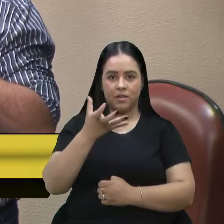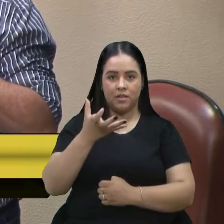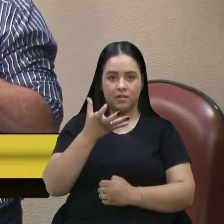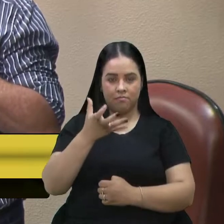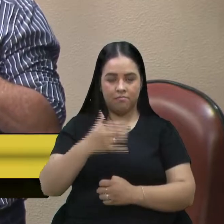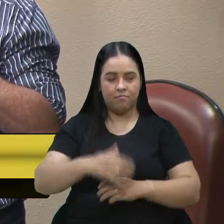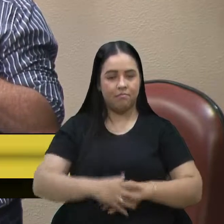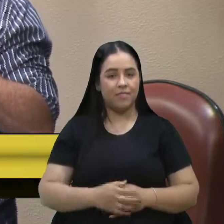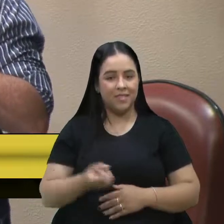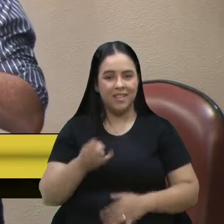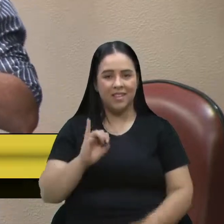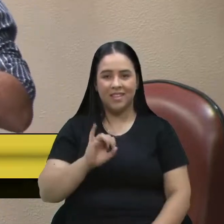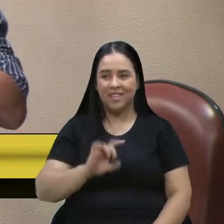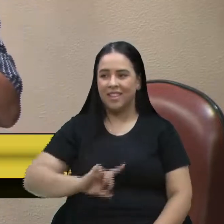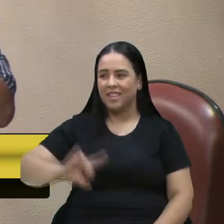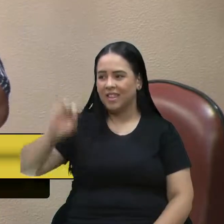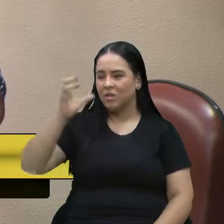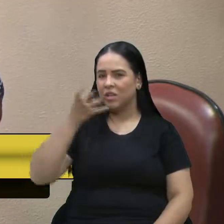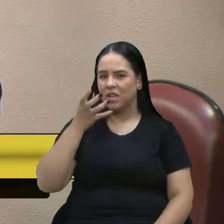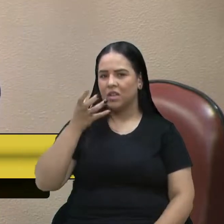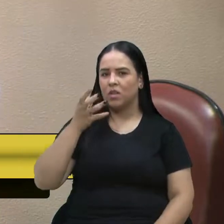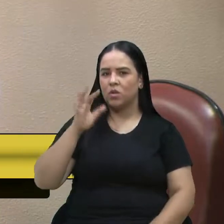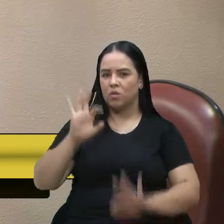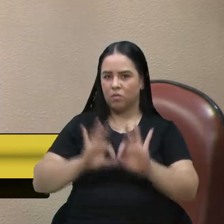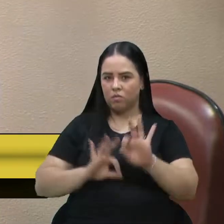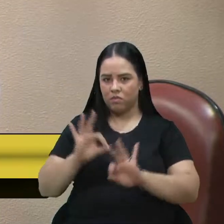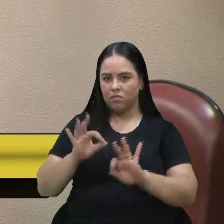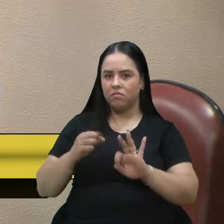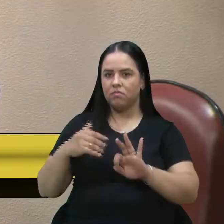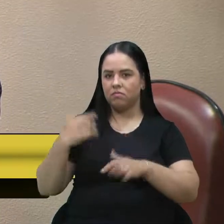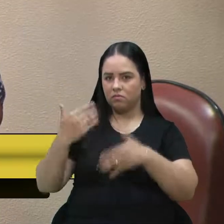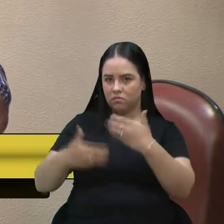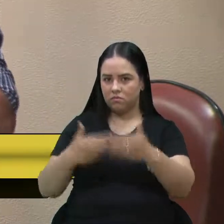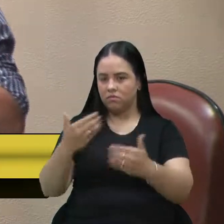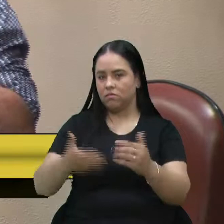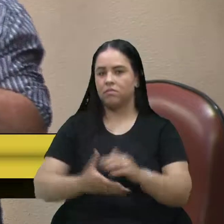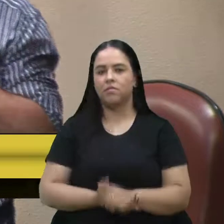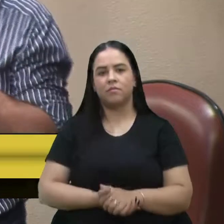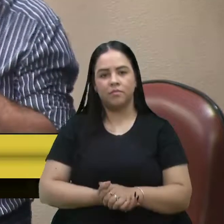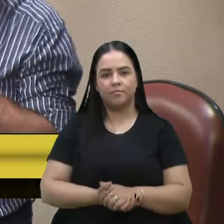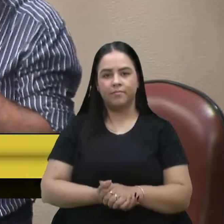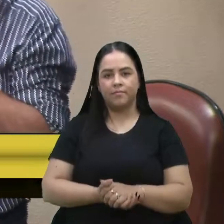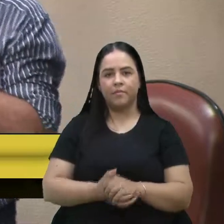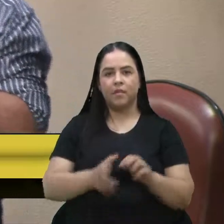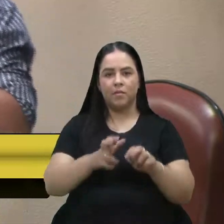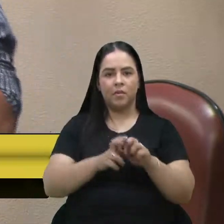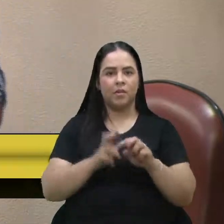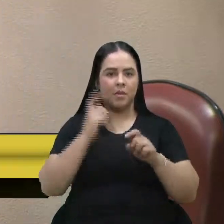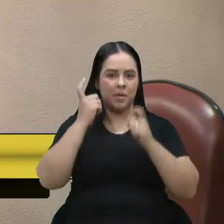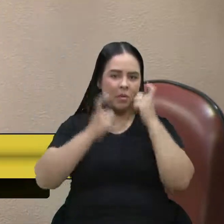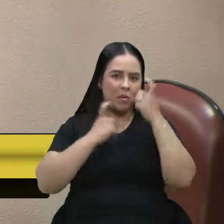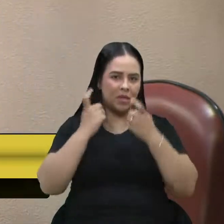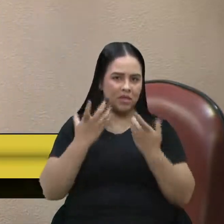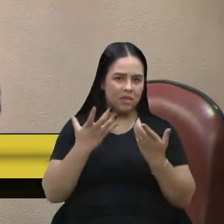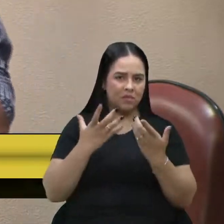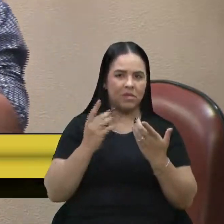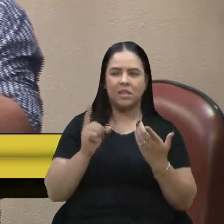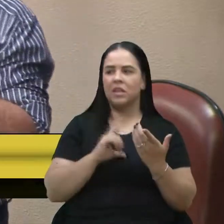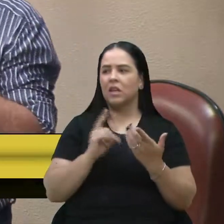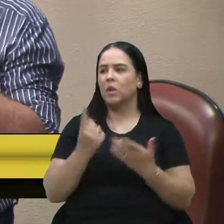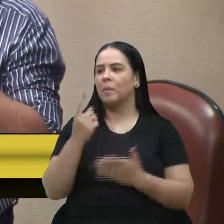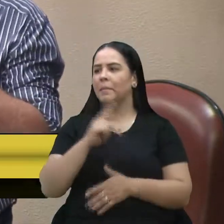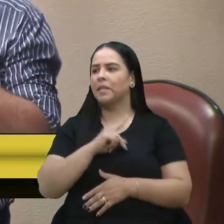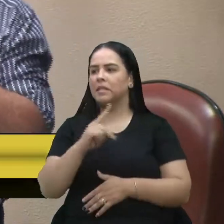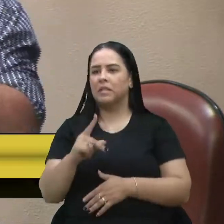Se Deus quiser, os projetos vão andar. Então, a preocupação de que achar que uma presidente